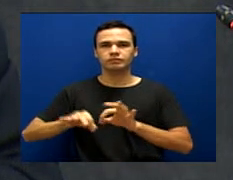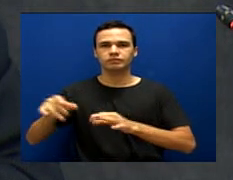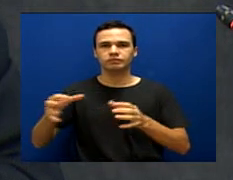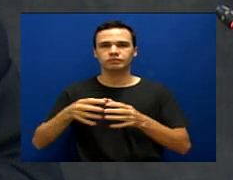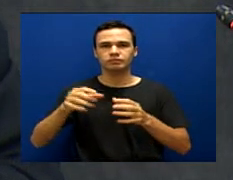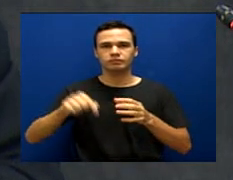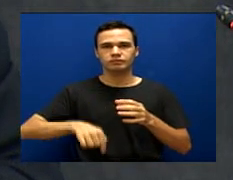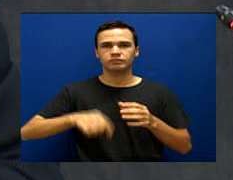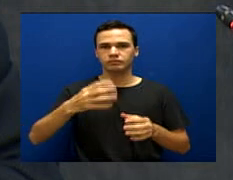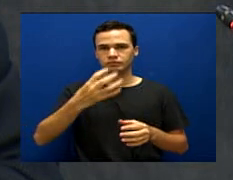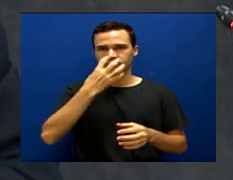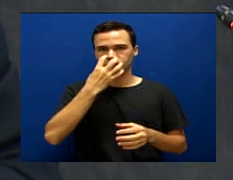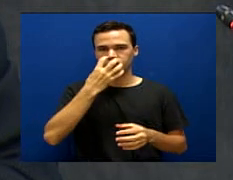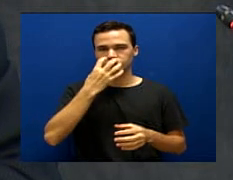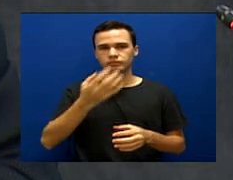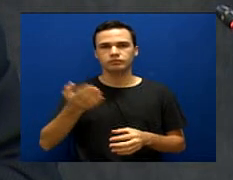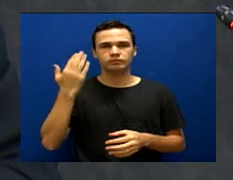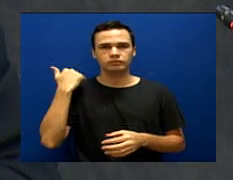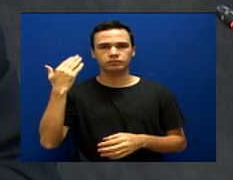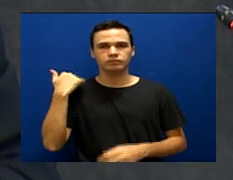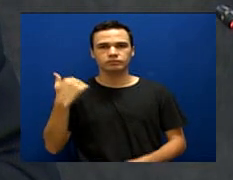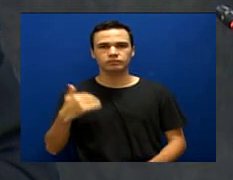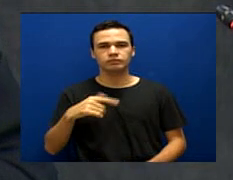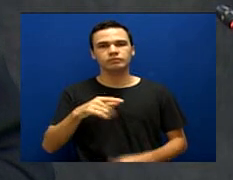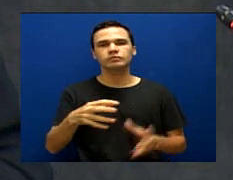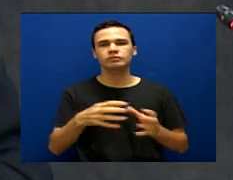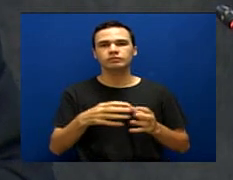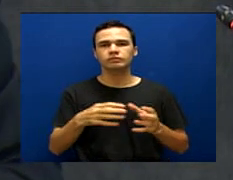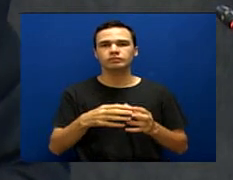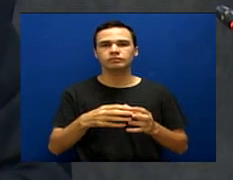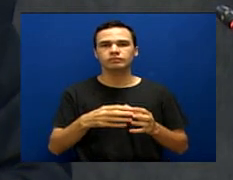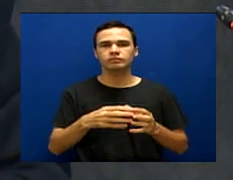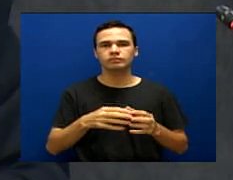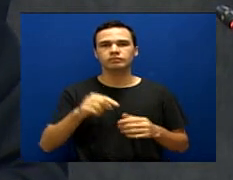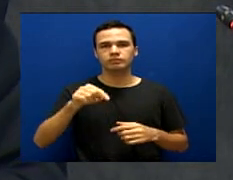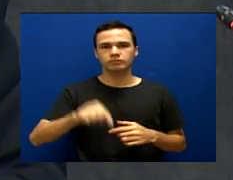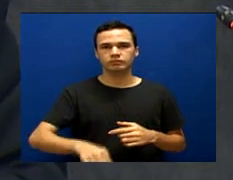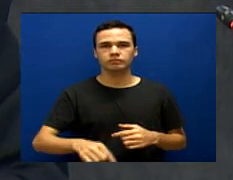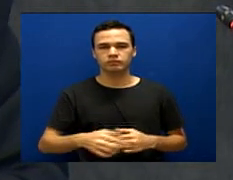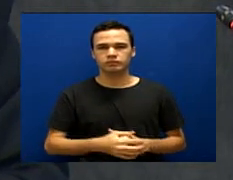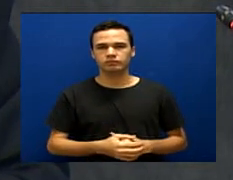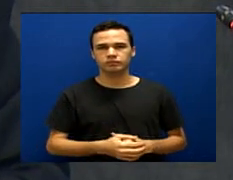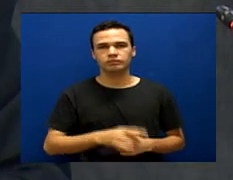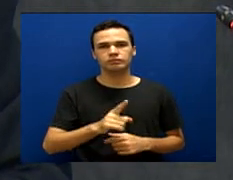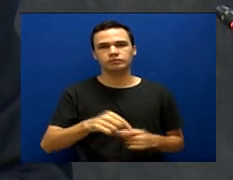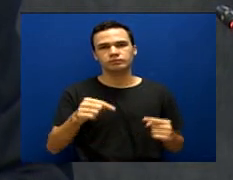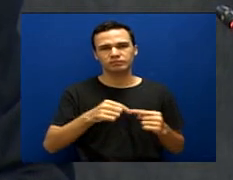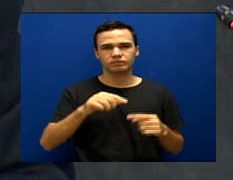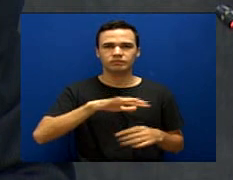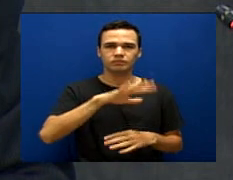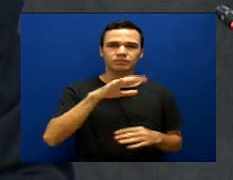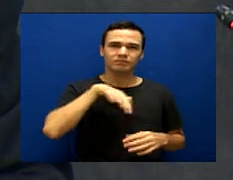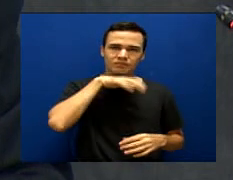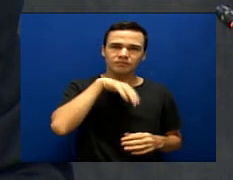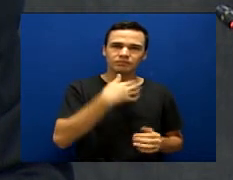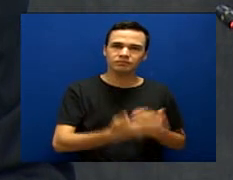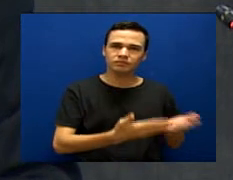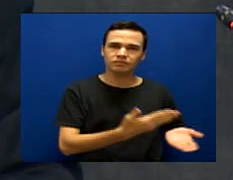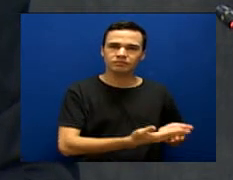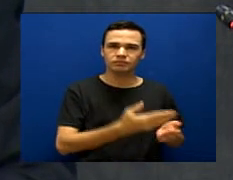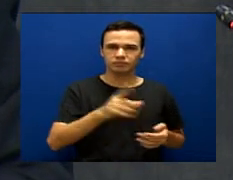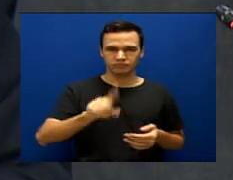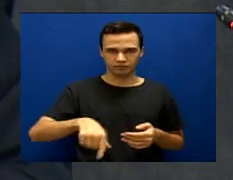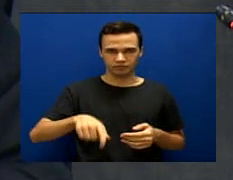equipe, de uma prestação de contas da comissão aqui da questão de direitos dos animais aqui da Câmara. É isso,